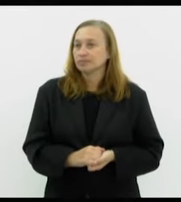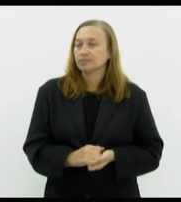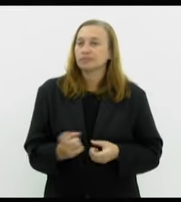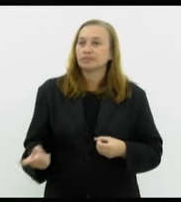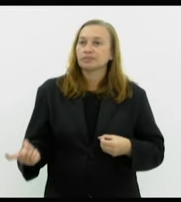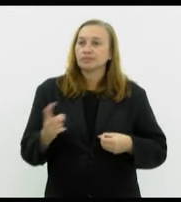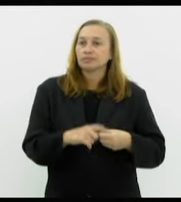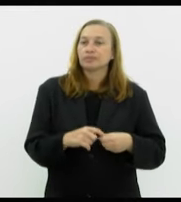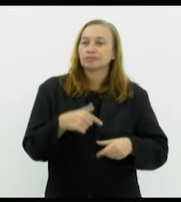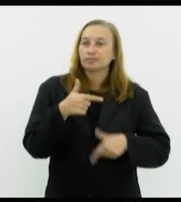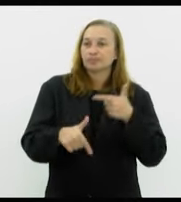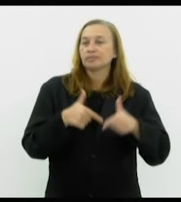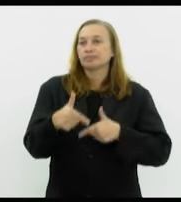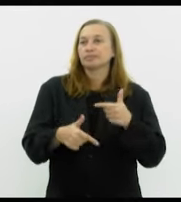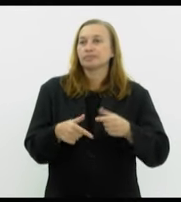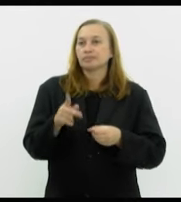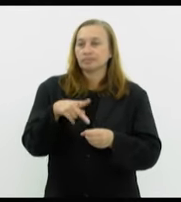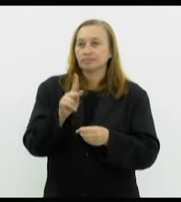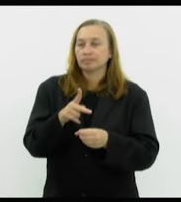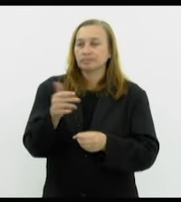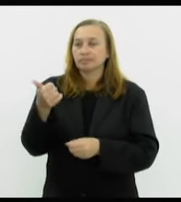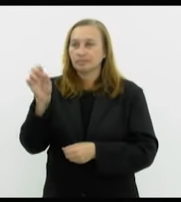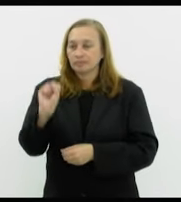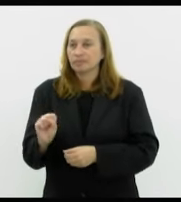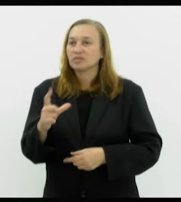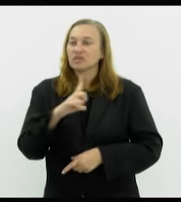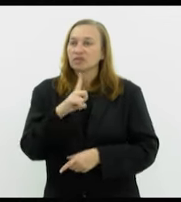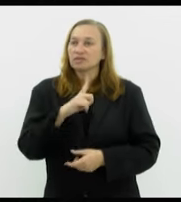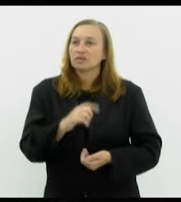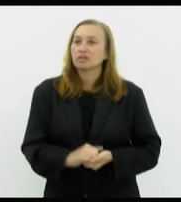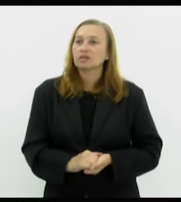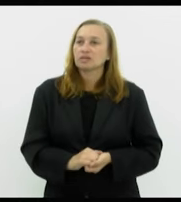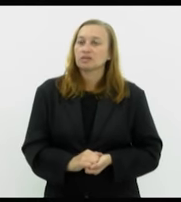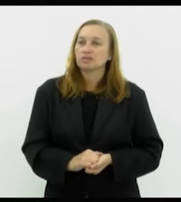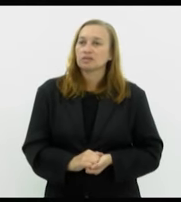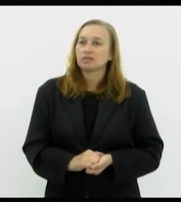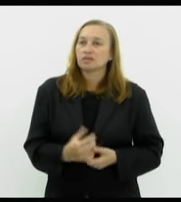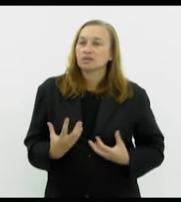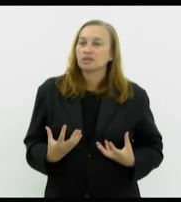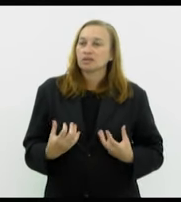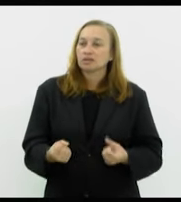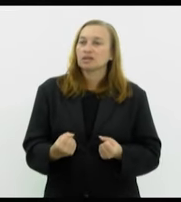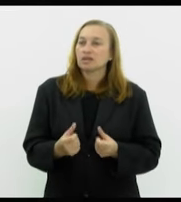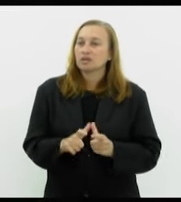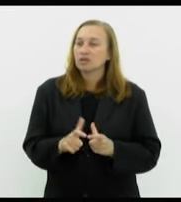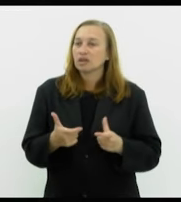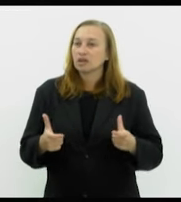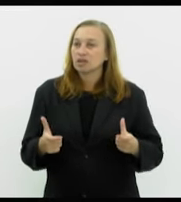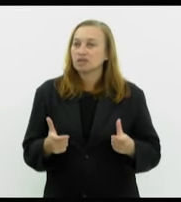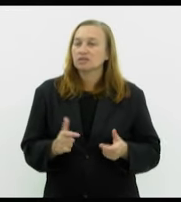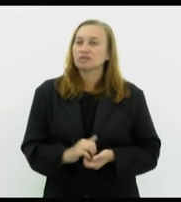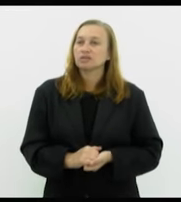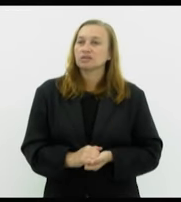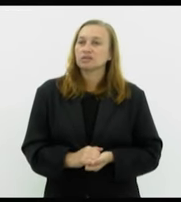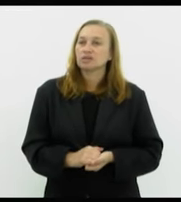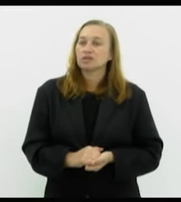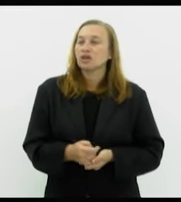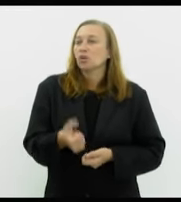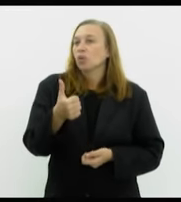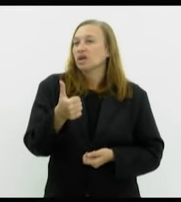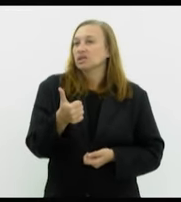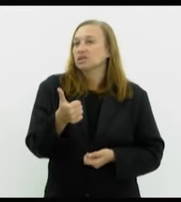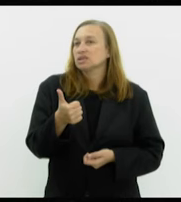de petróleo e gás, nós tivemos uma aceitação e uma adesão de praticamente